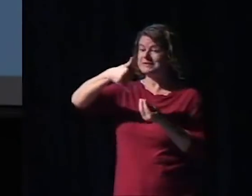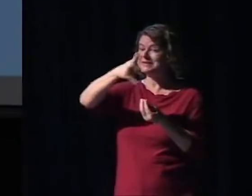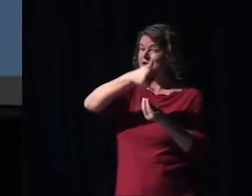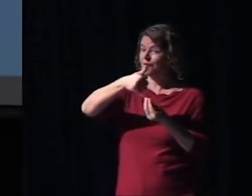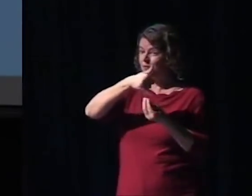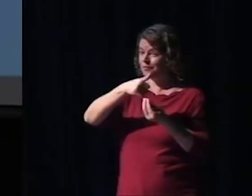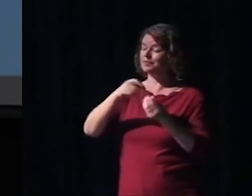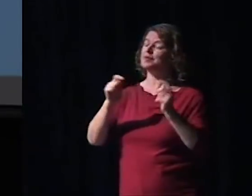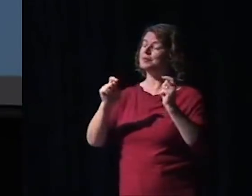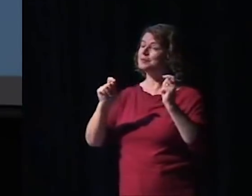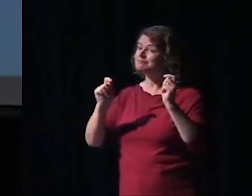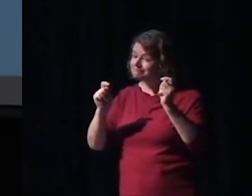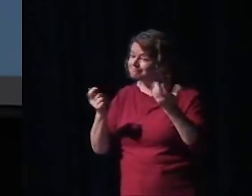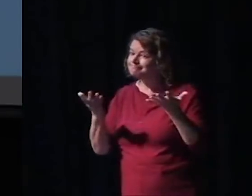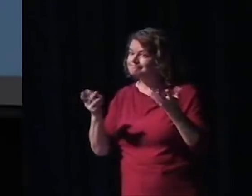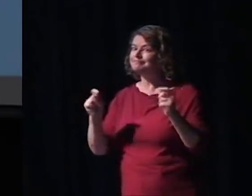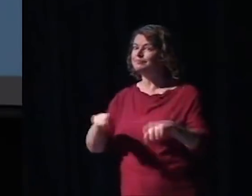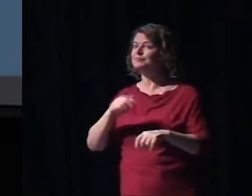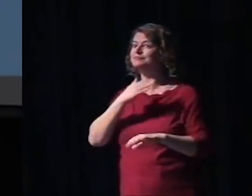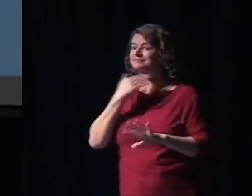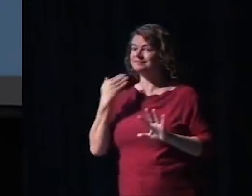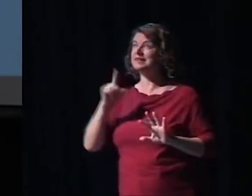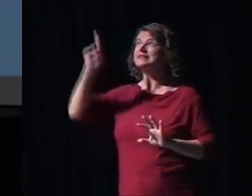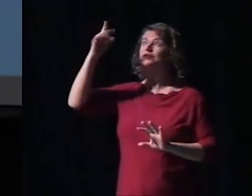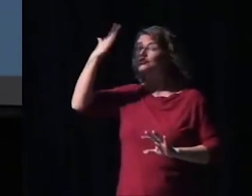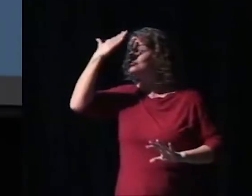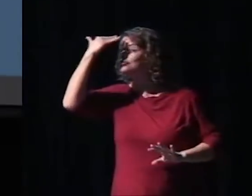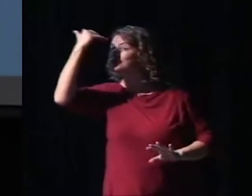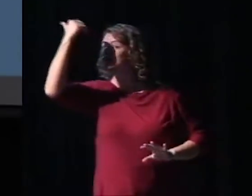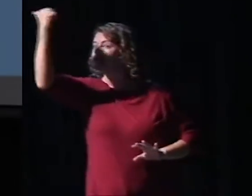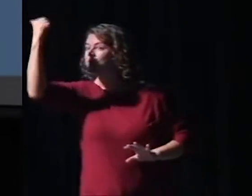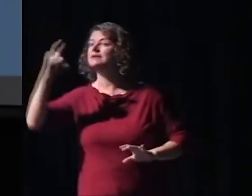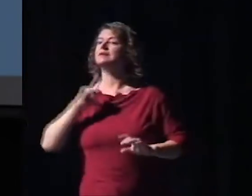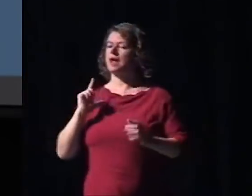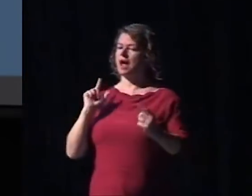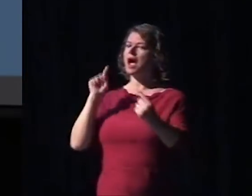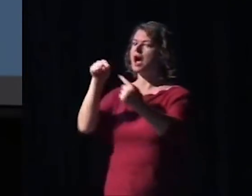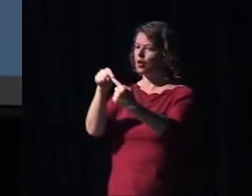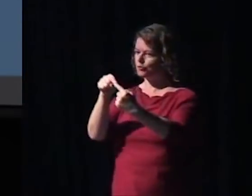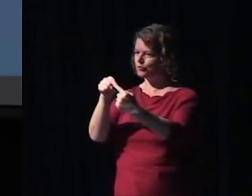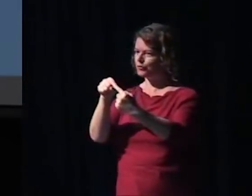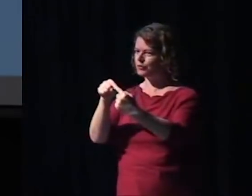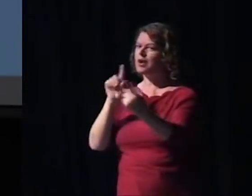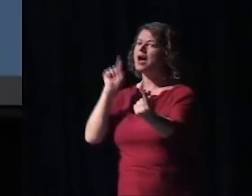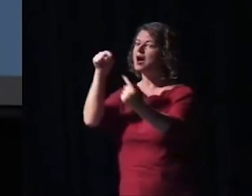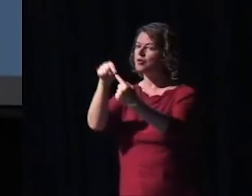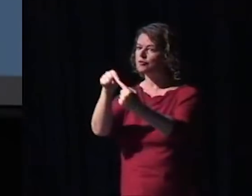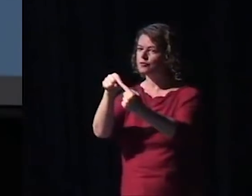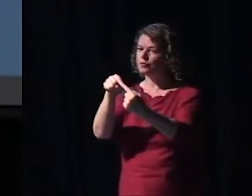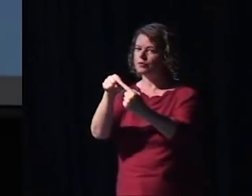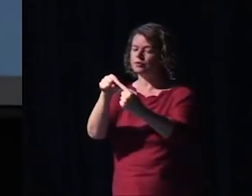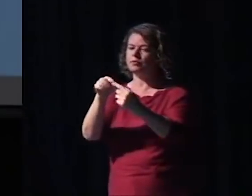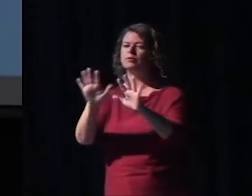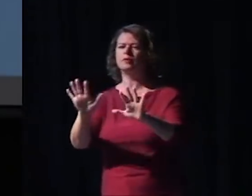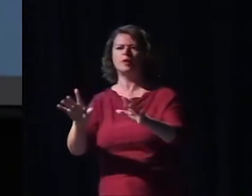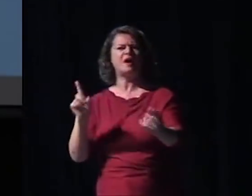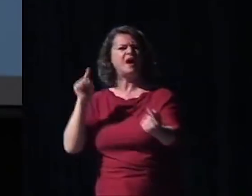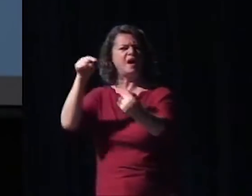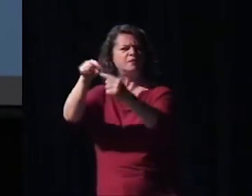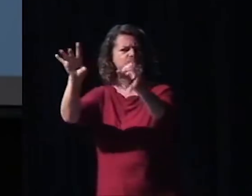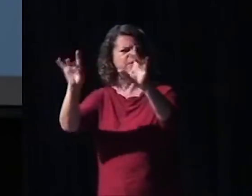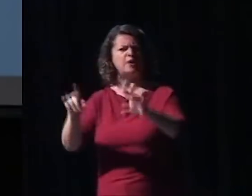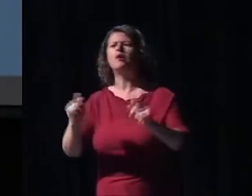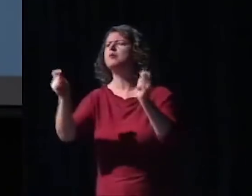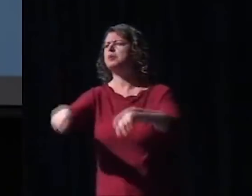Deus, ele nos chama para um propósito. Que pode ser cuidar de uma esposa, cuidar de um filho, cuidar